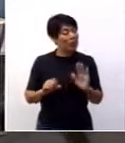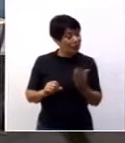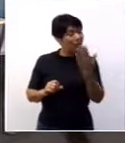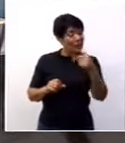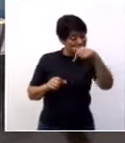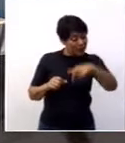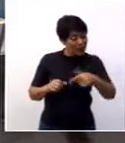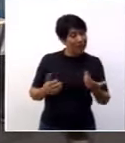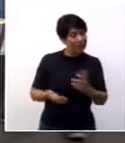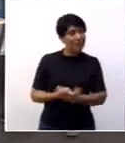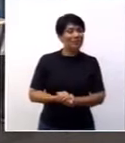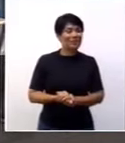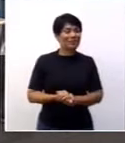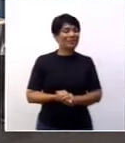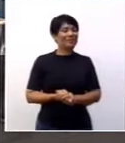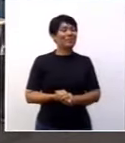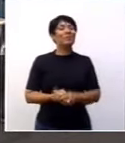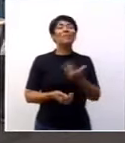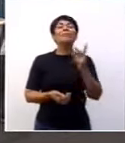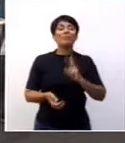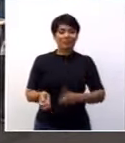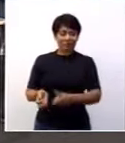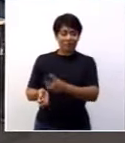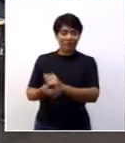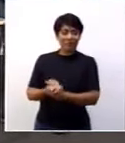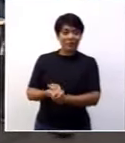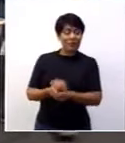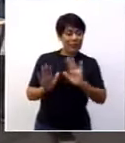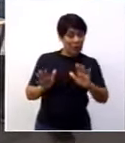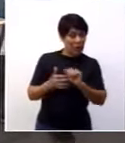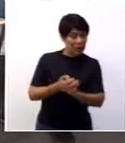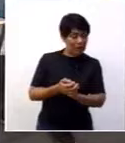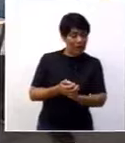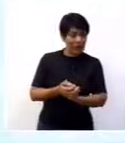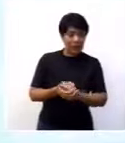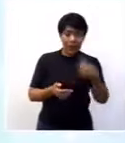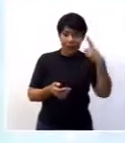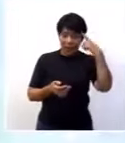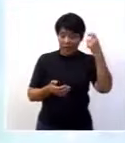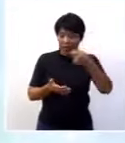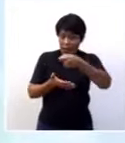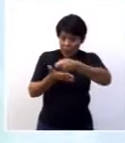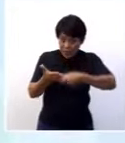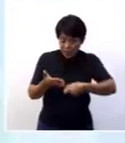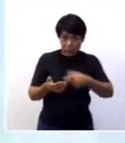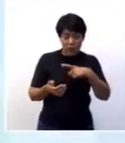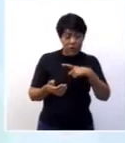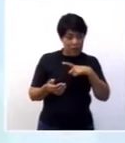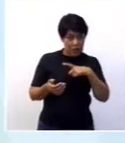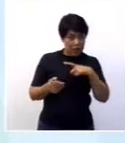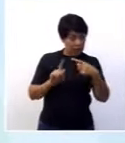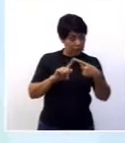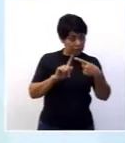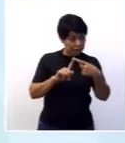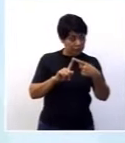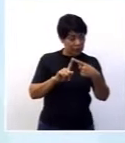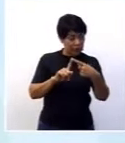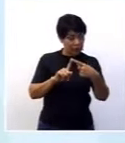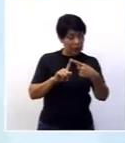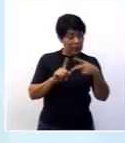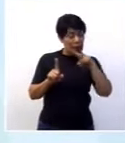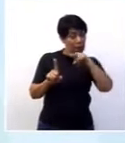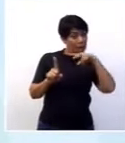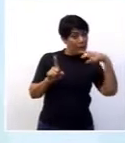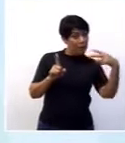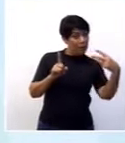né? Vamos lá, então, seguindo. Nós demos, então, na ideia de texto, nós vamos ter ali, né, na perspectiva do